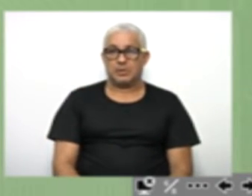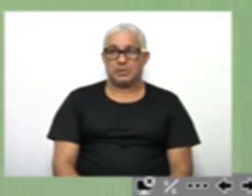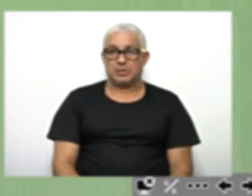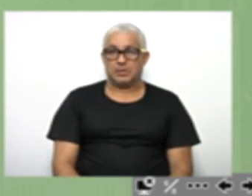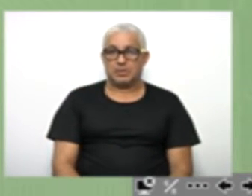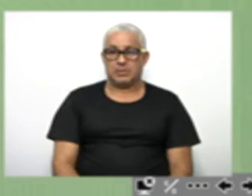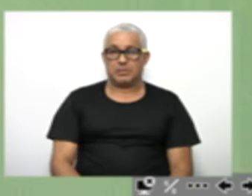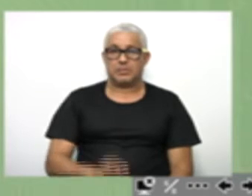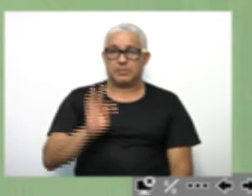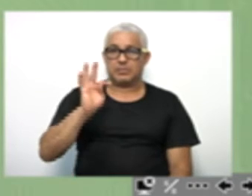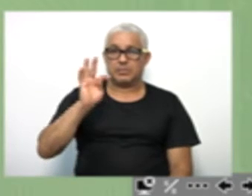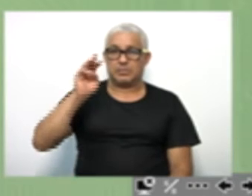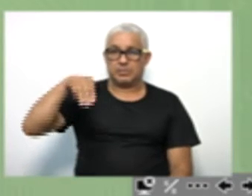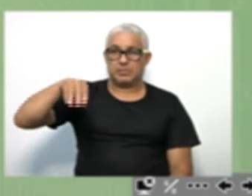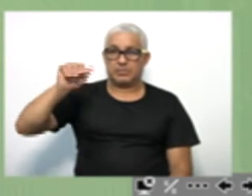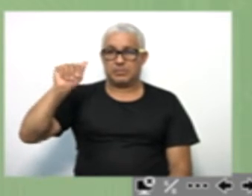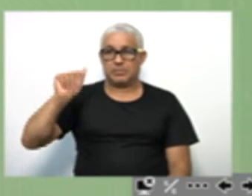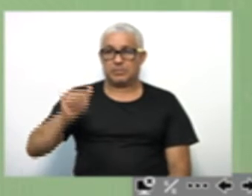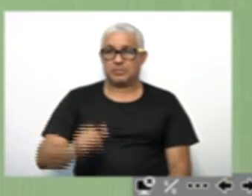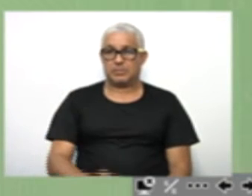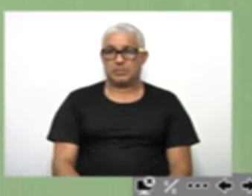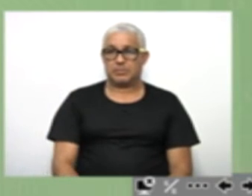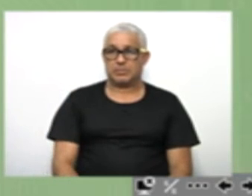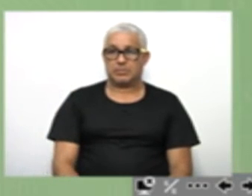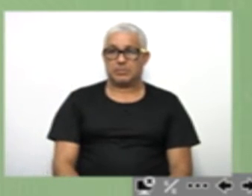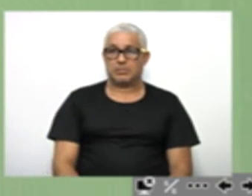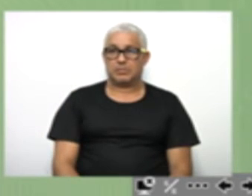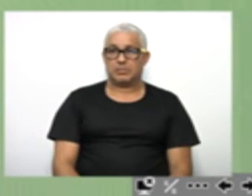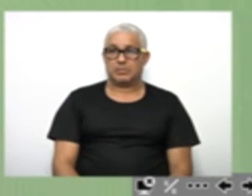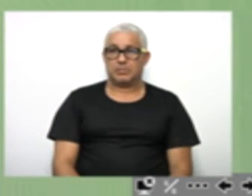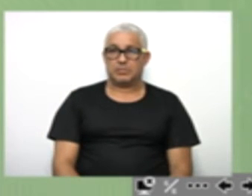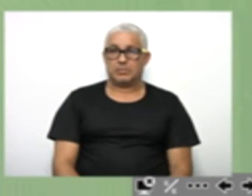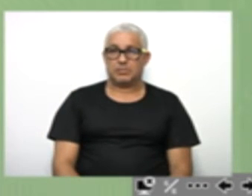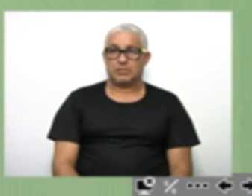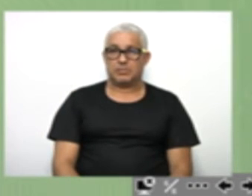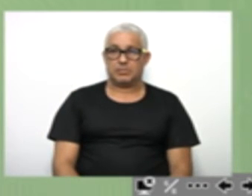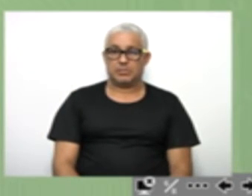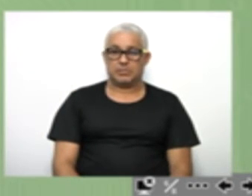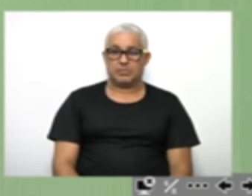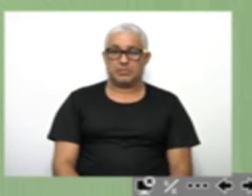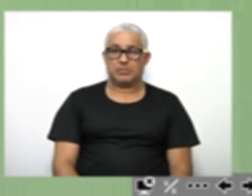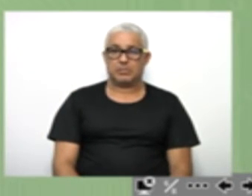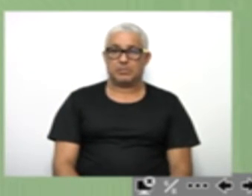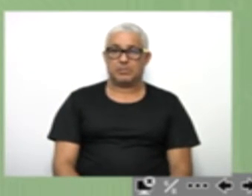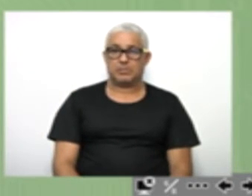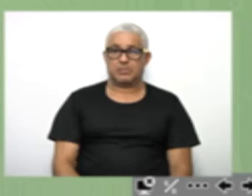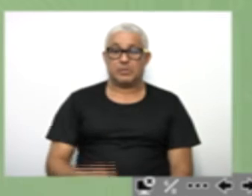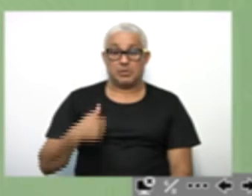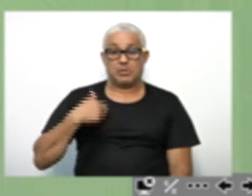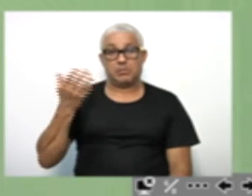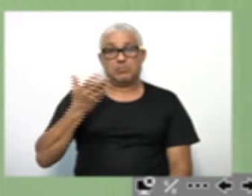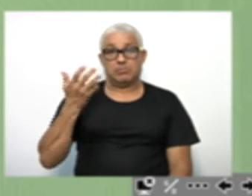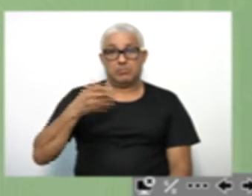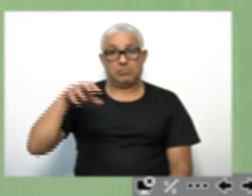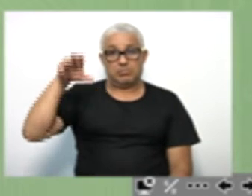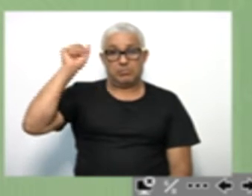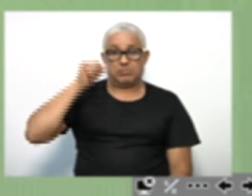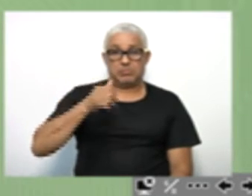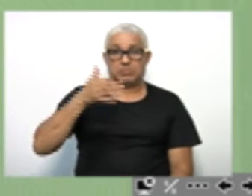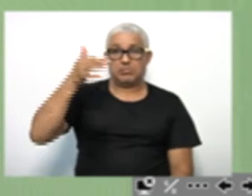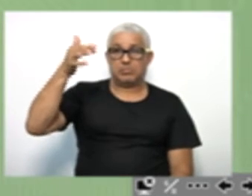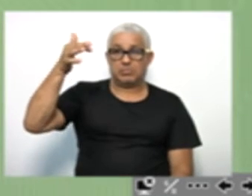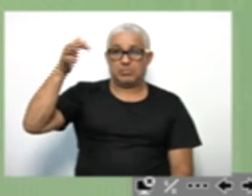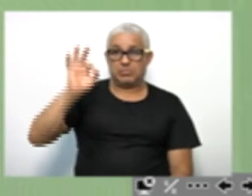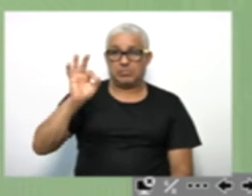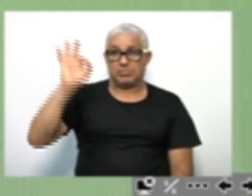A minha TMA, que é a taxa mínima de atratividade, eu espero ganhar